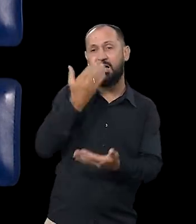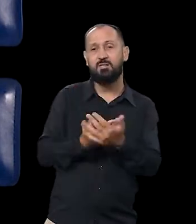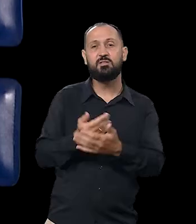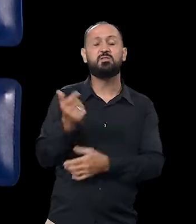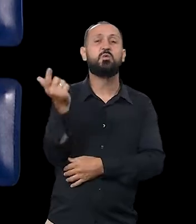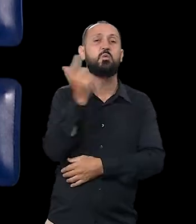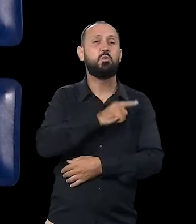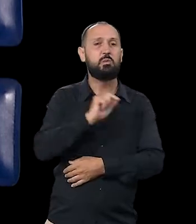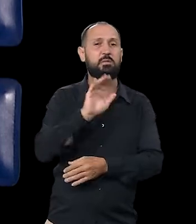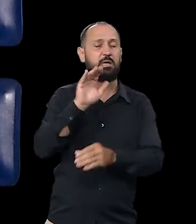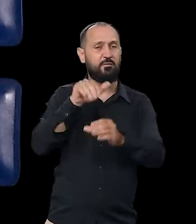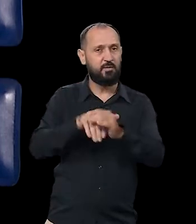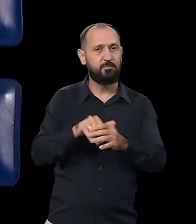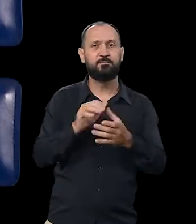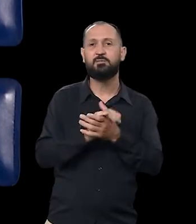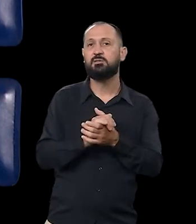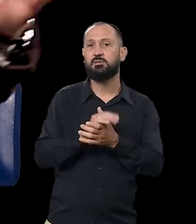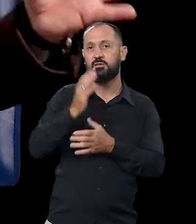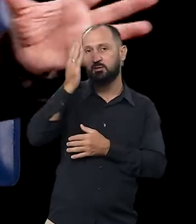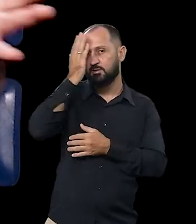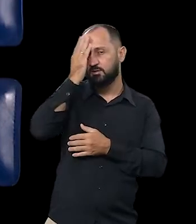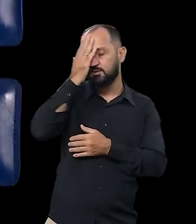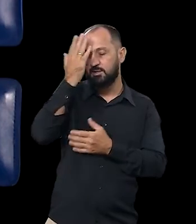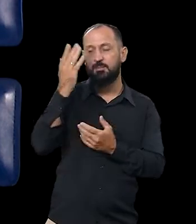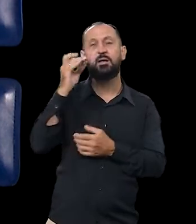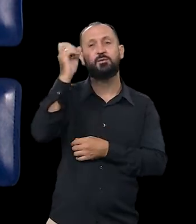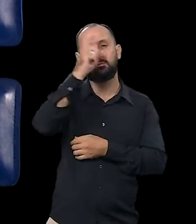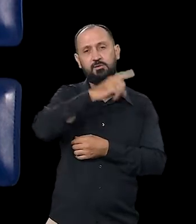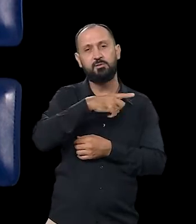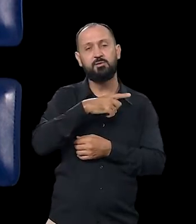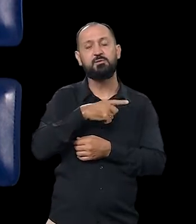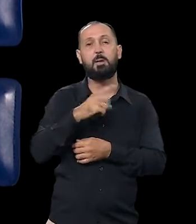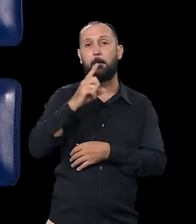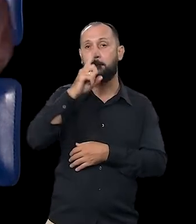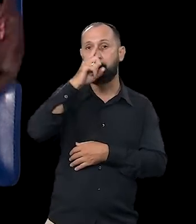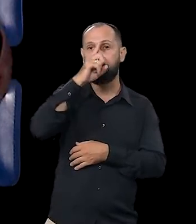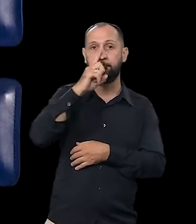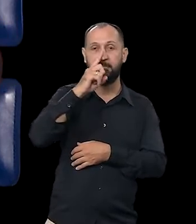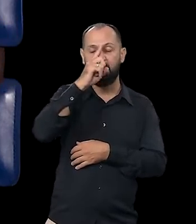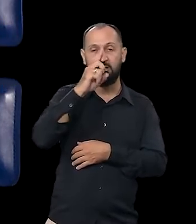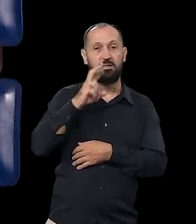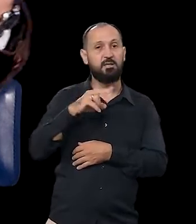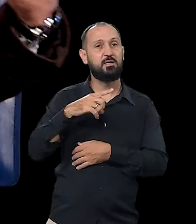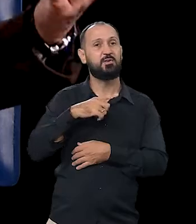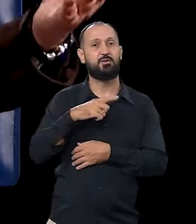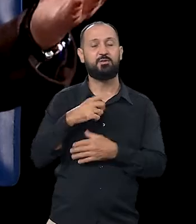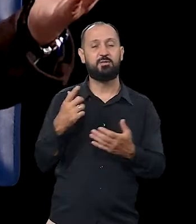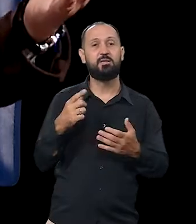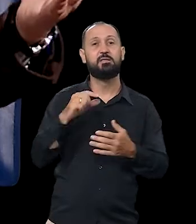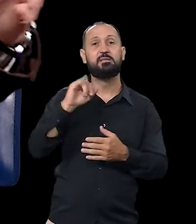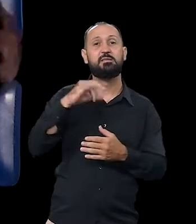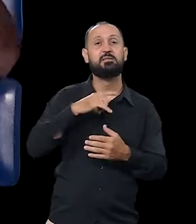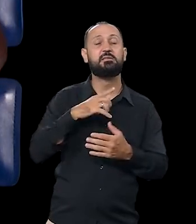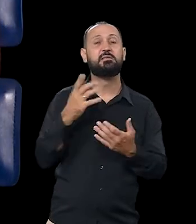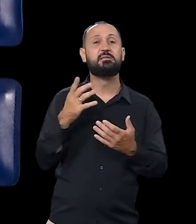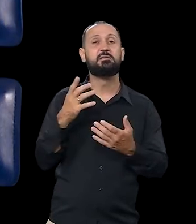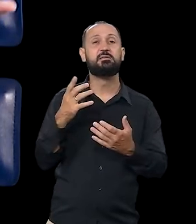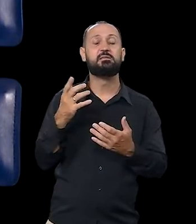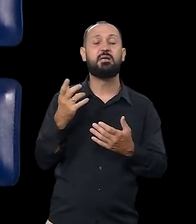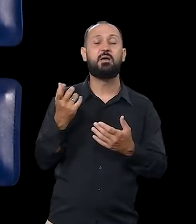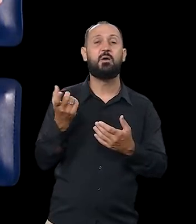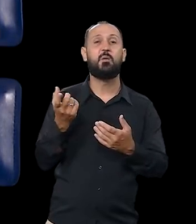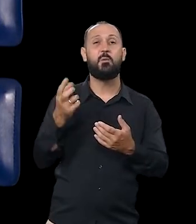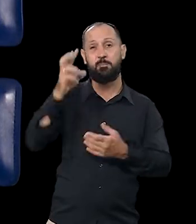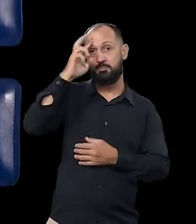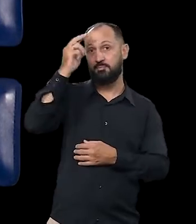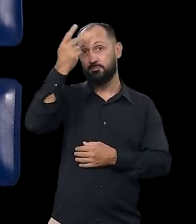a acreditar que nós poderíamos ganhar as eleições. Sabia da imensa dificuldade, dos riscos que nós teríamos de eventualmente sofrer